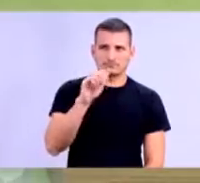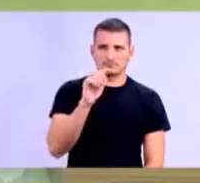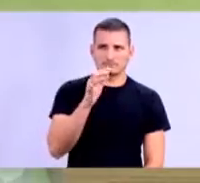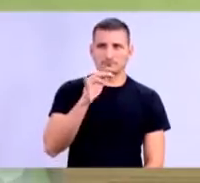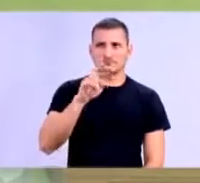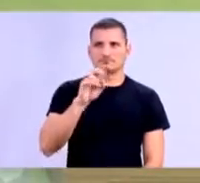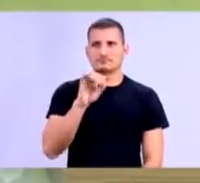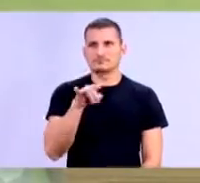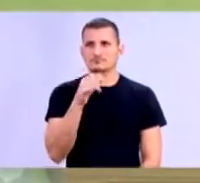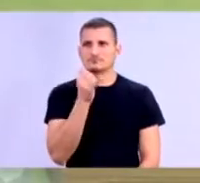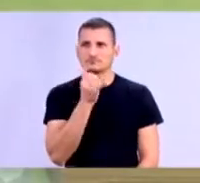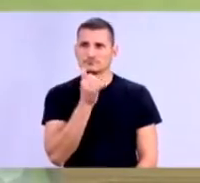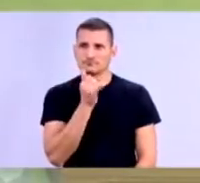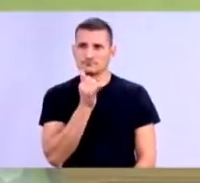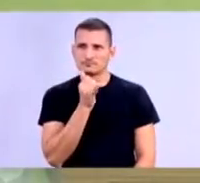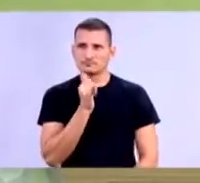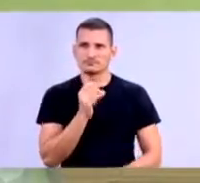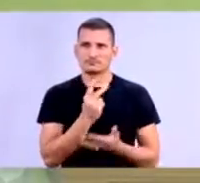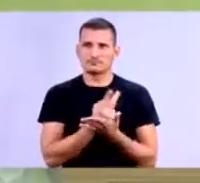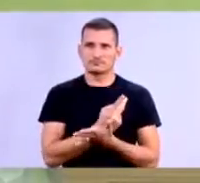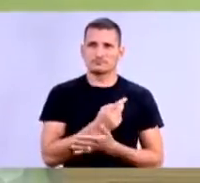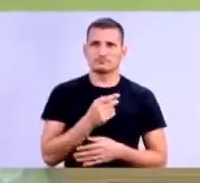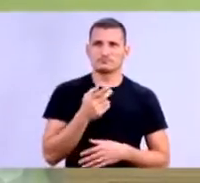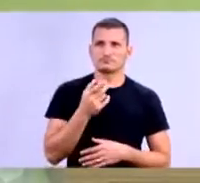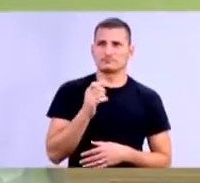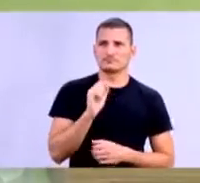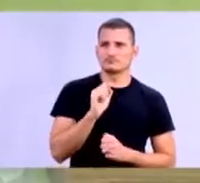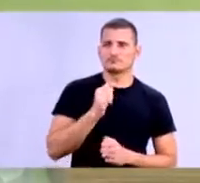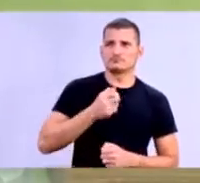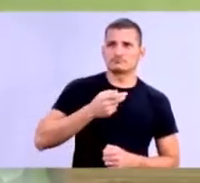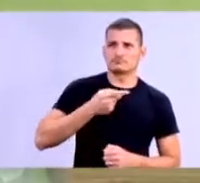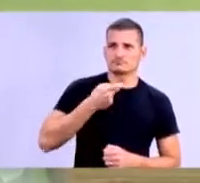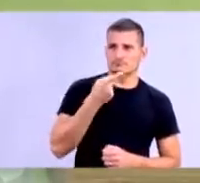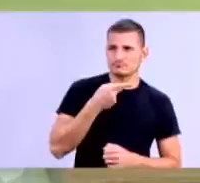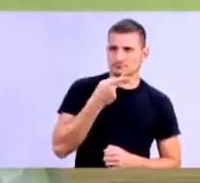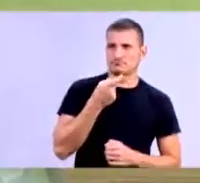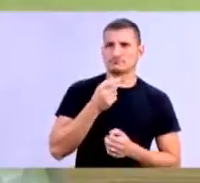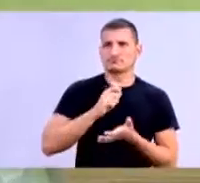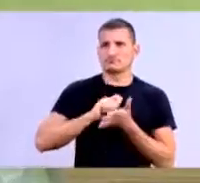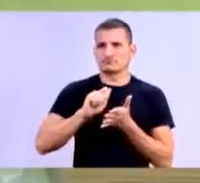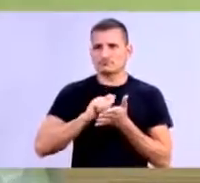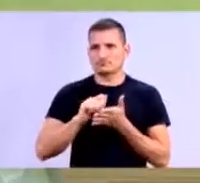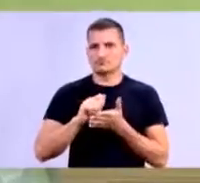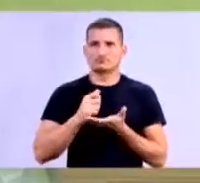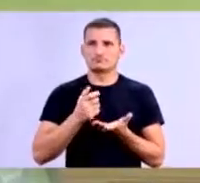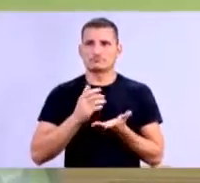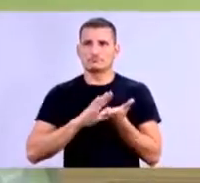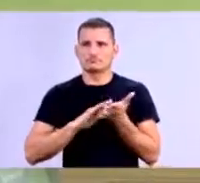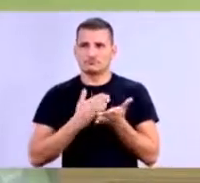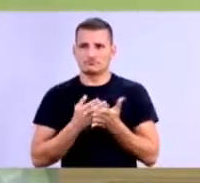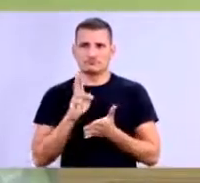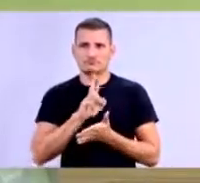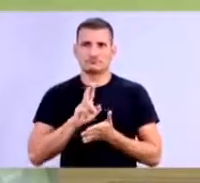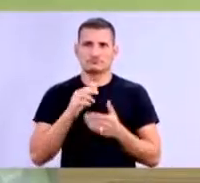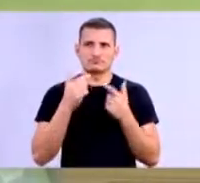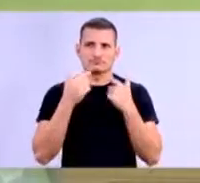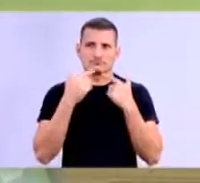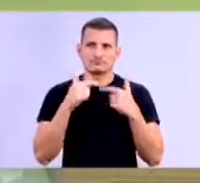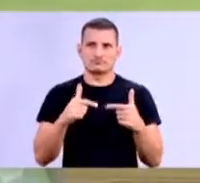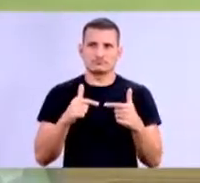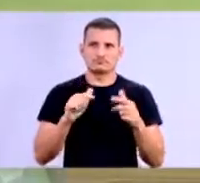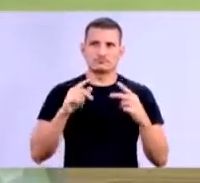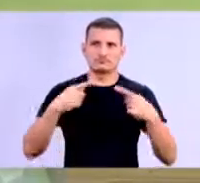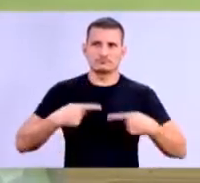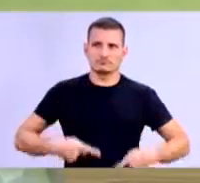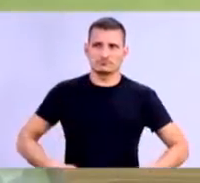acontecimentos diariamente por meio da fala, da escrita e interpretar usando linguagem corporal também. Você também está narrando.